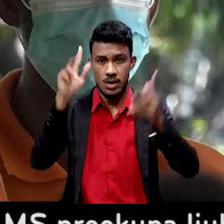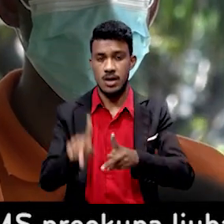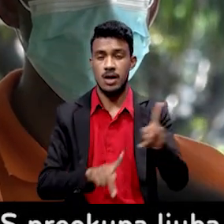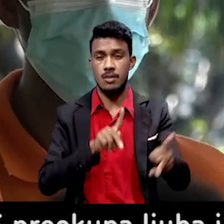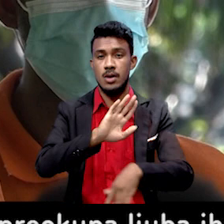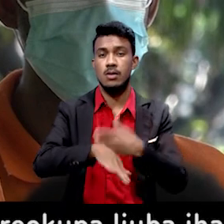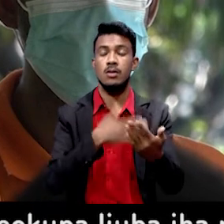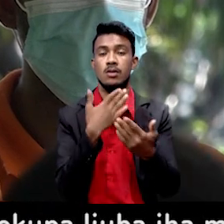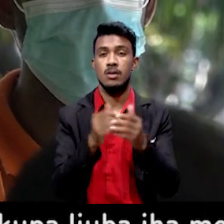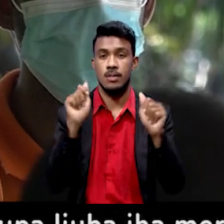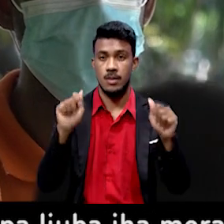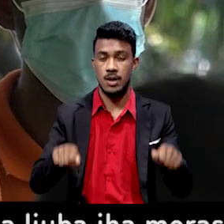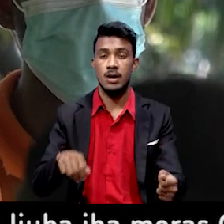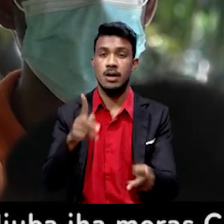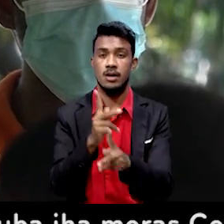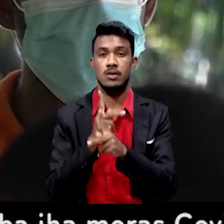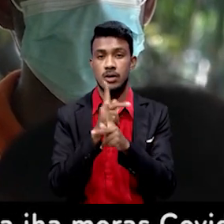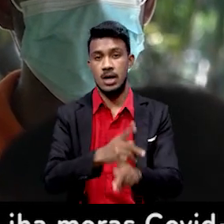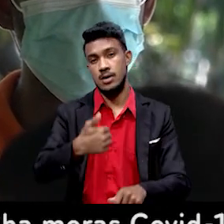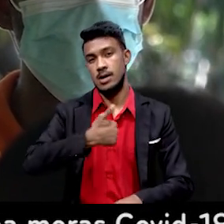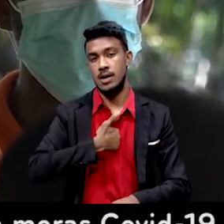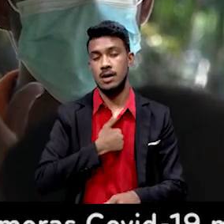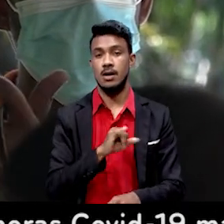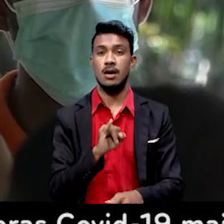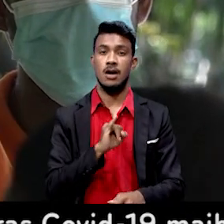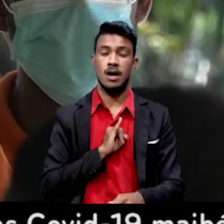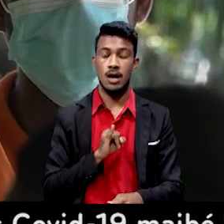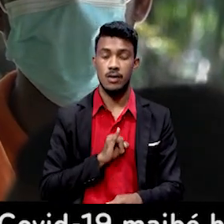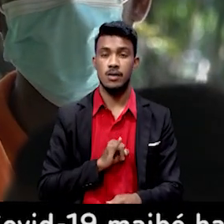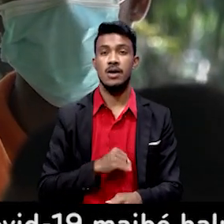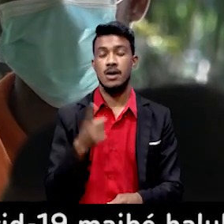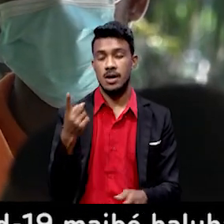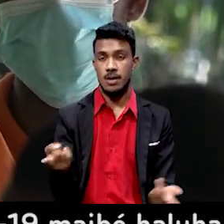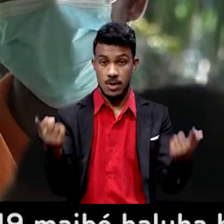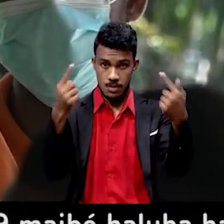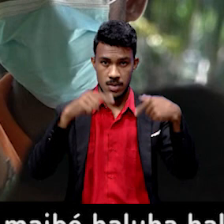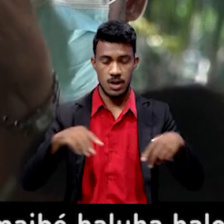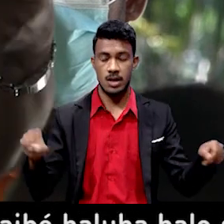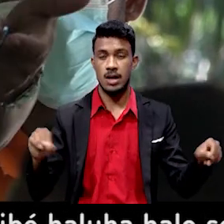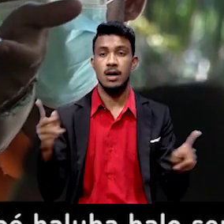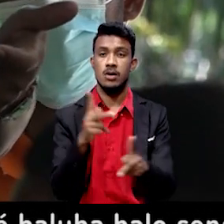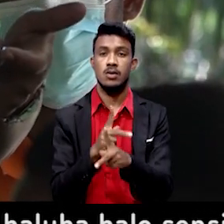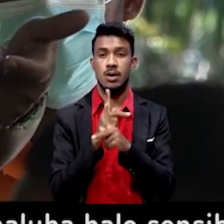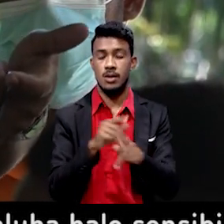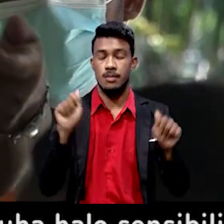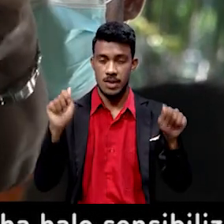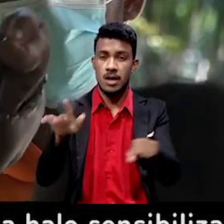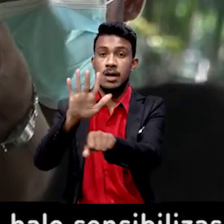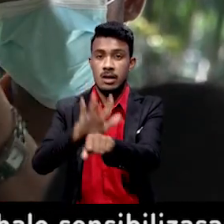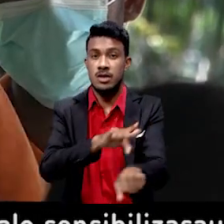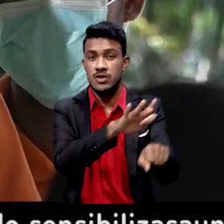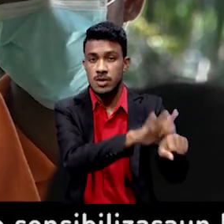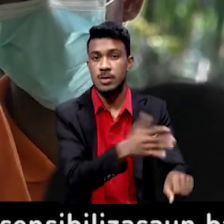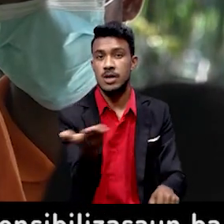roto, a tubele protege minha mãe. Se há protegido e minha mãe ela protege, bele há transmitir para itabó,